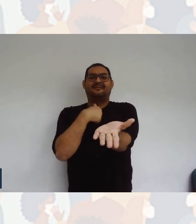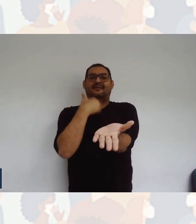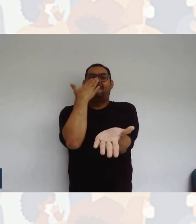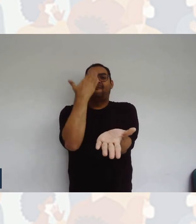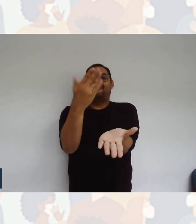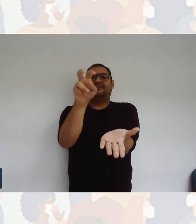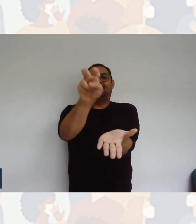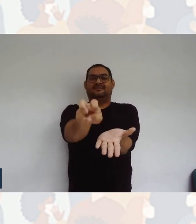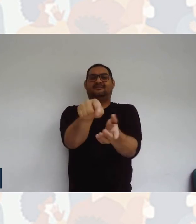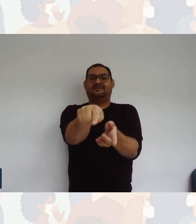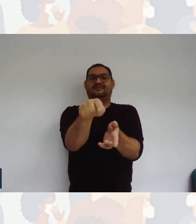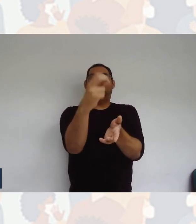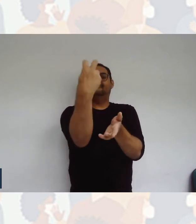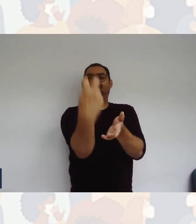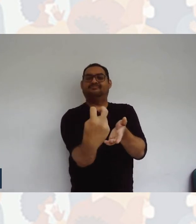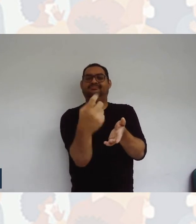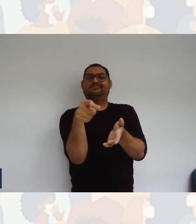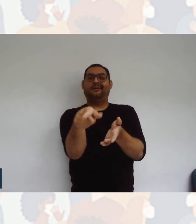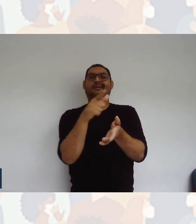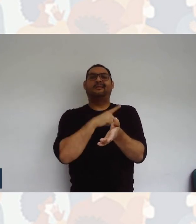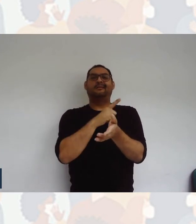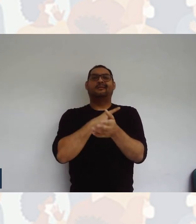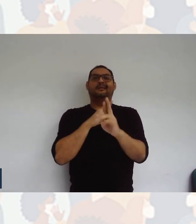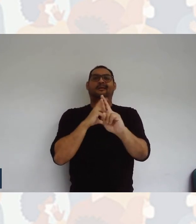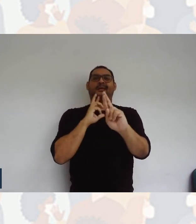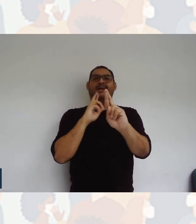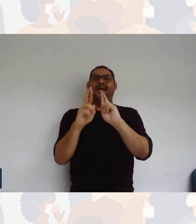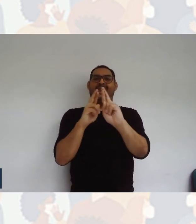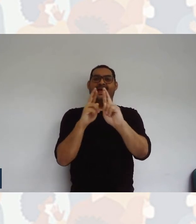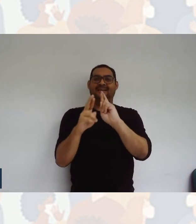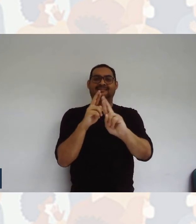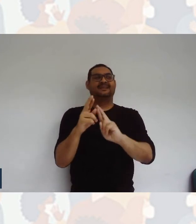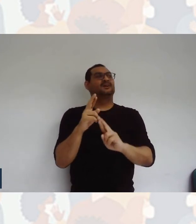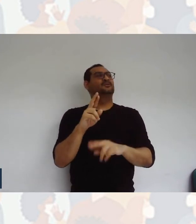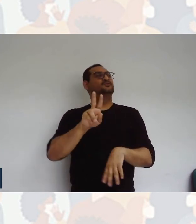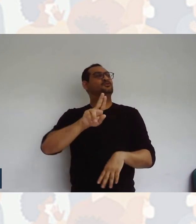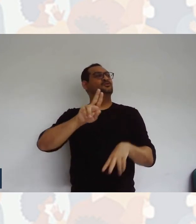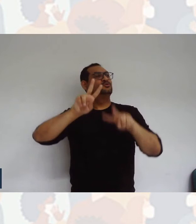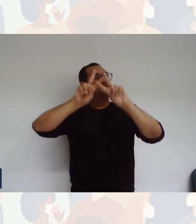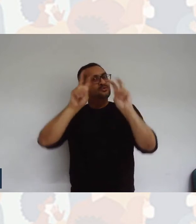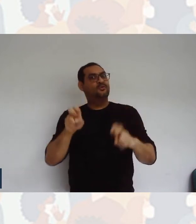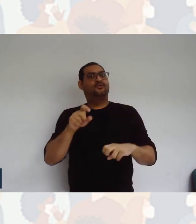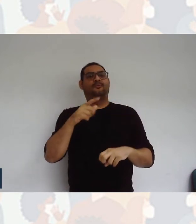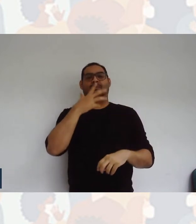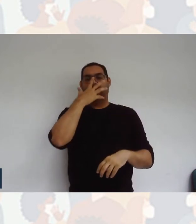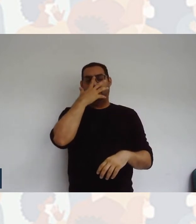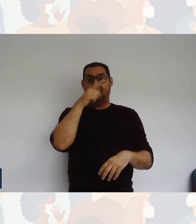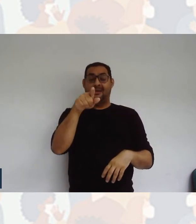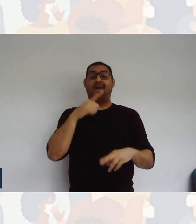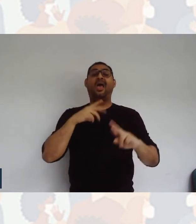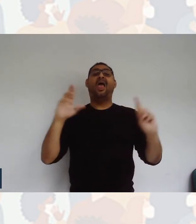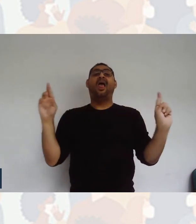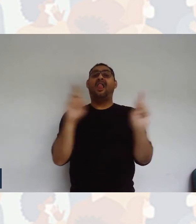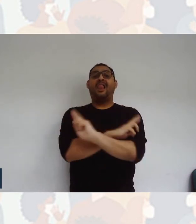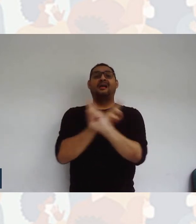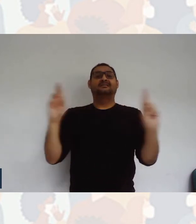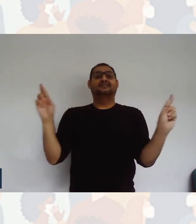relações entre humanos e outras espécies e como isso pode nos